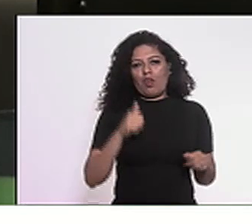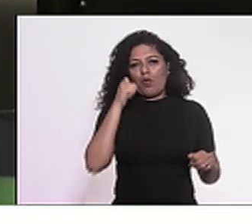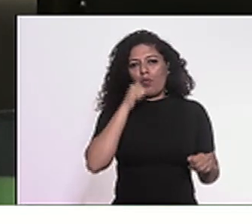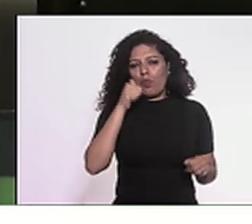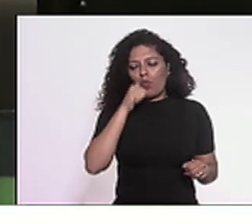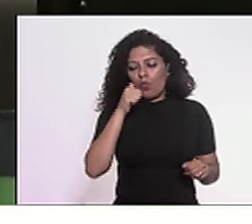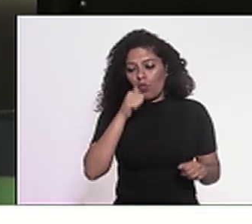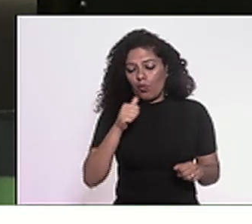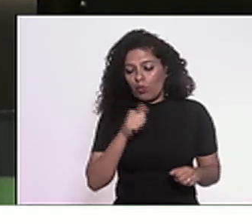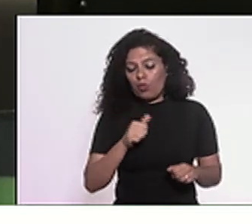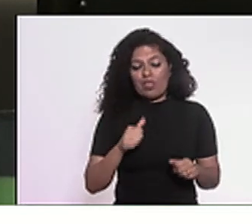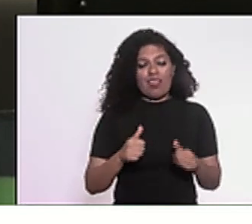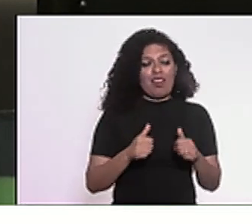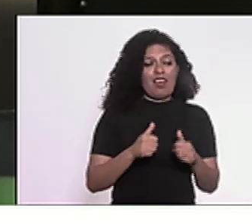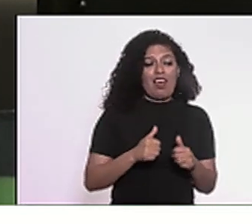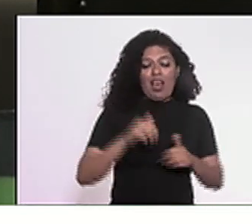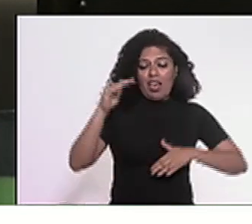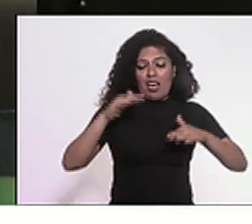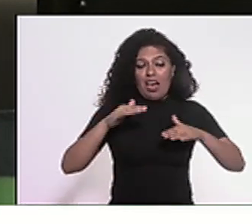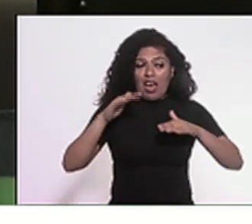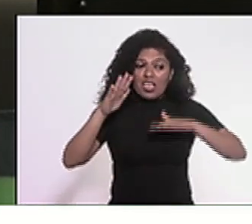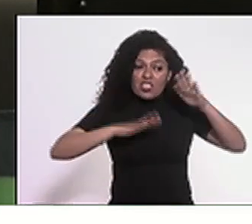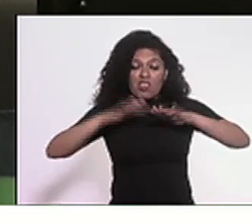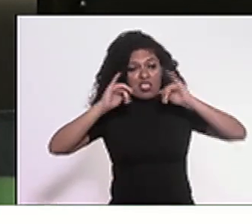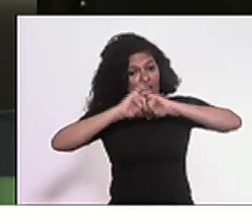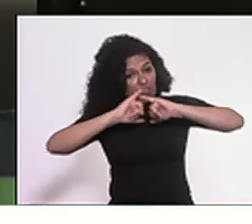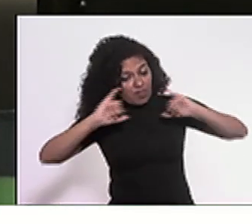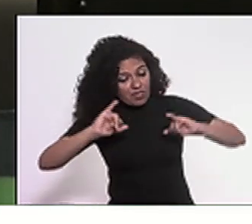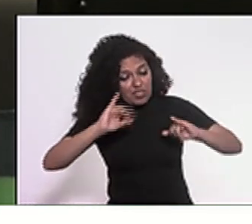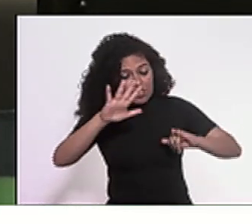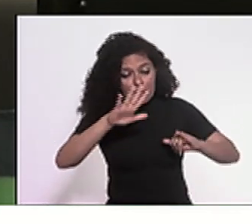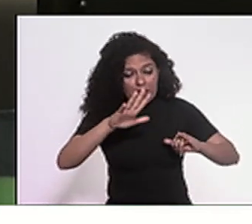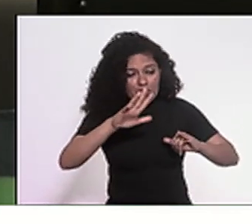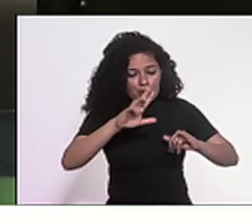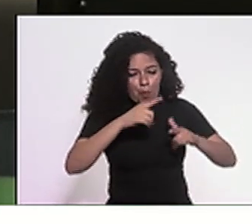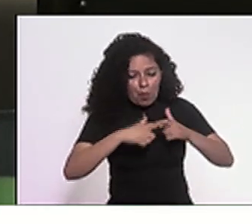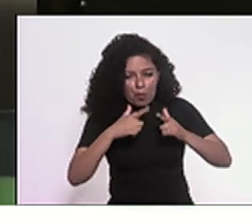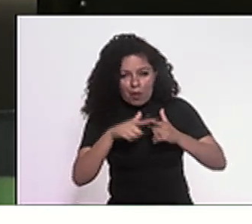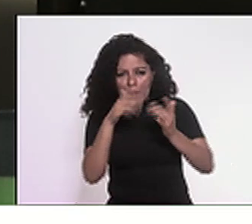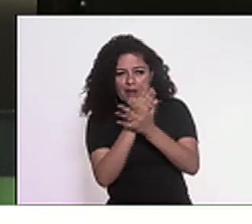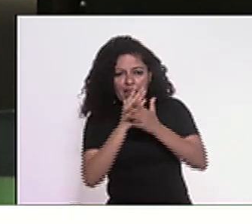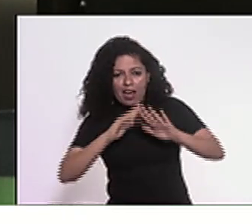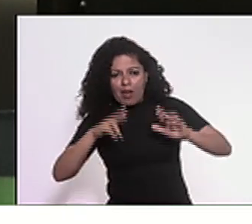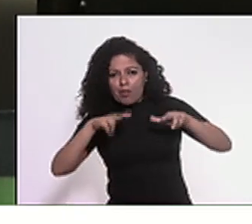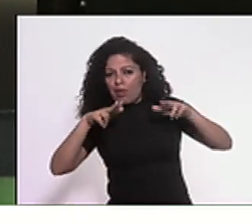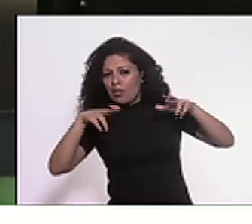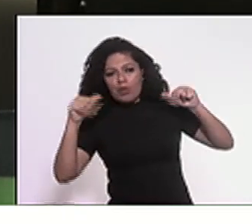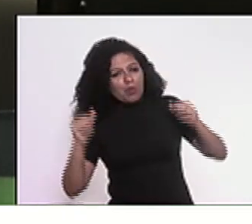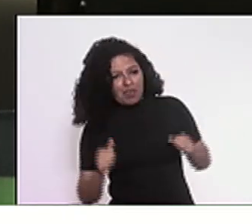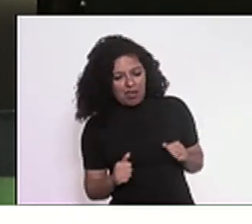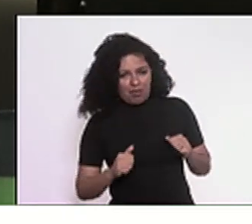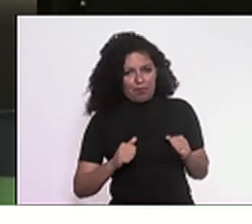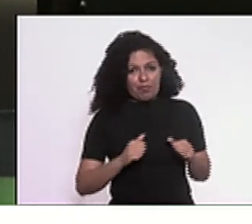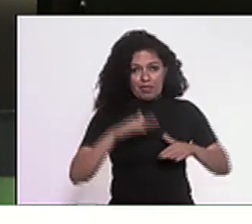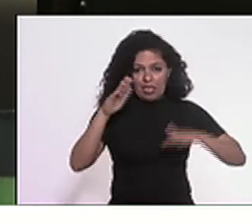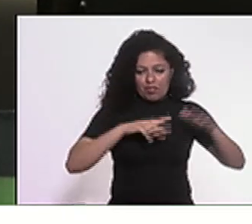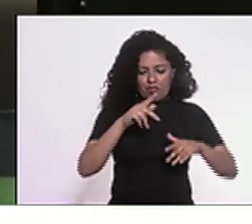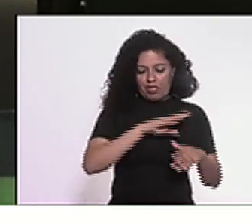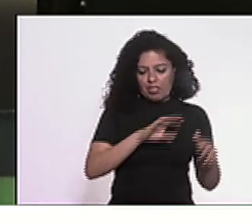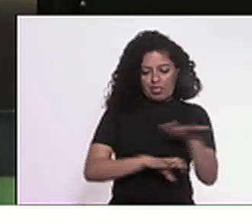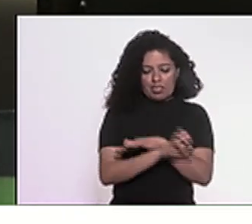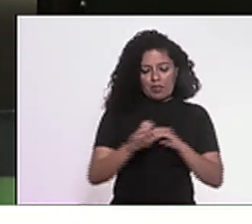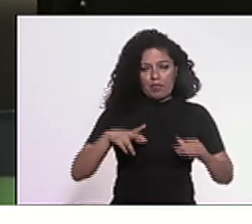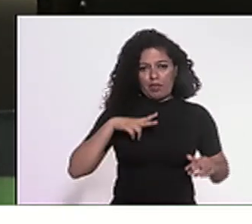das denúncias muito grandes, e quando elas denunciam, elas não têm um resultado. Então, muitas vezes, no setor privado,